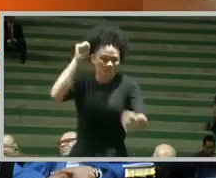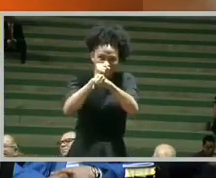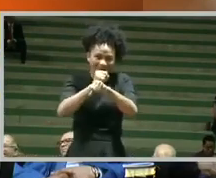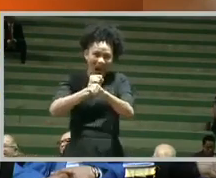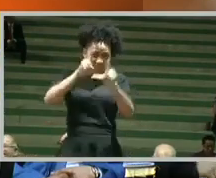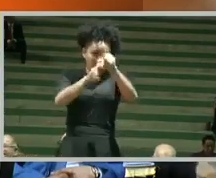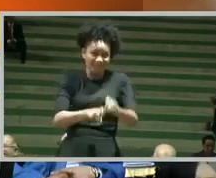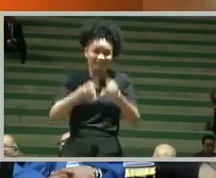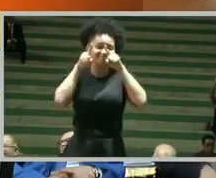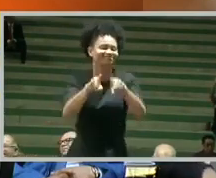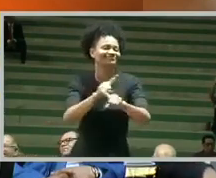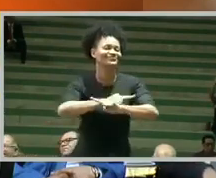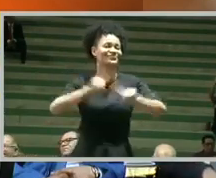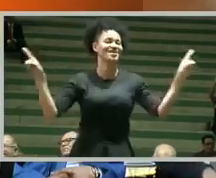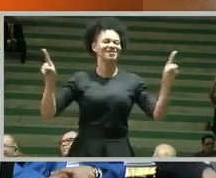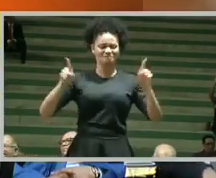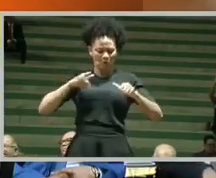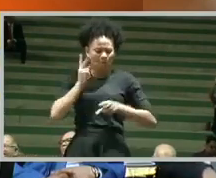para.